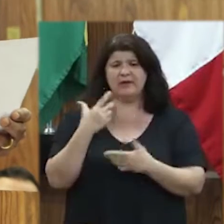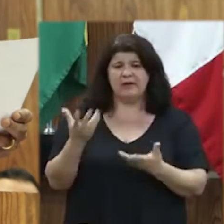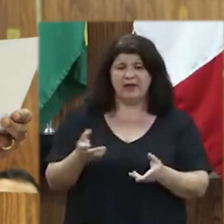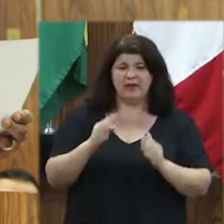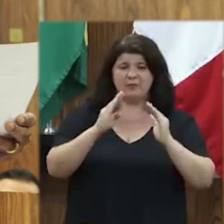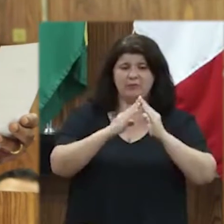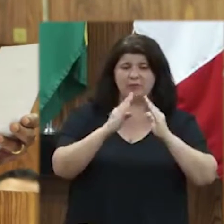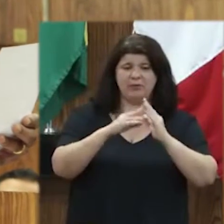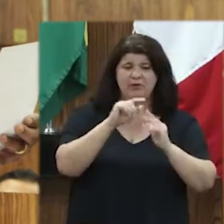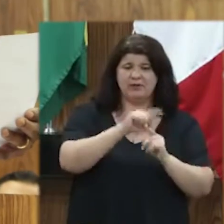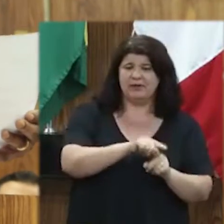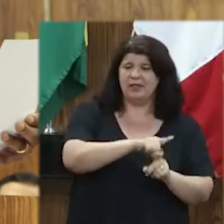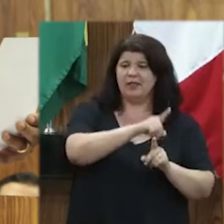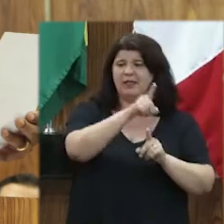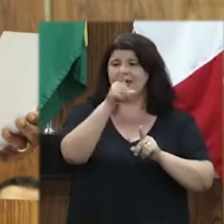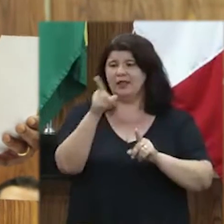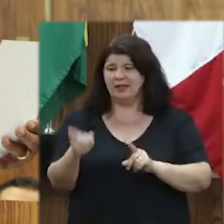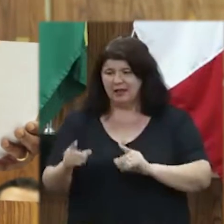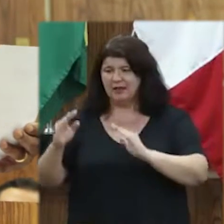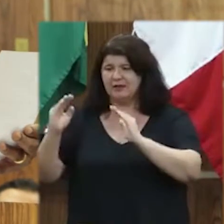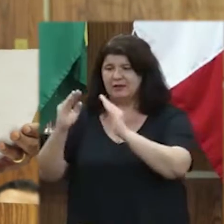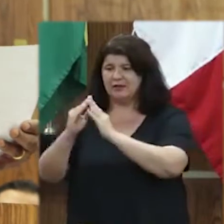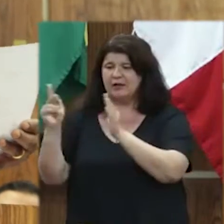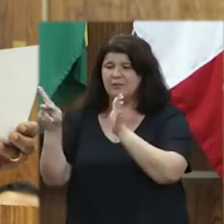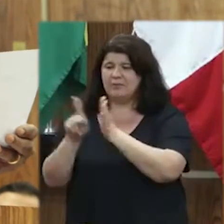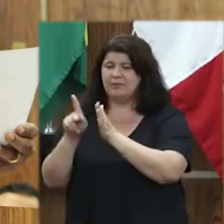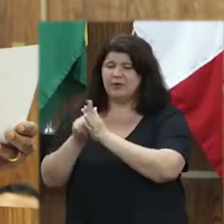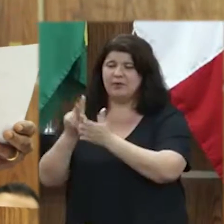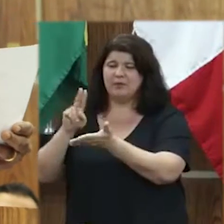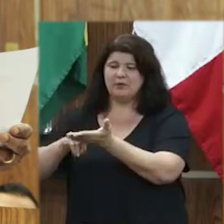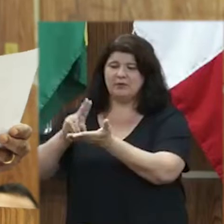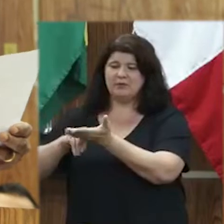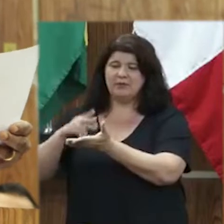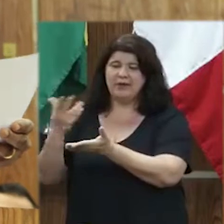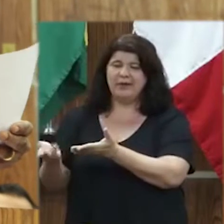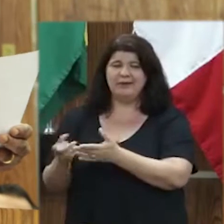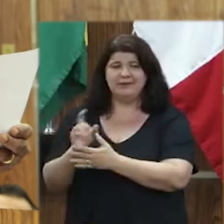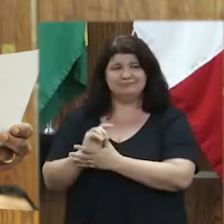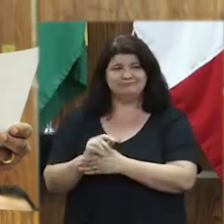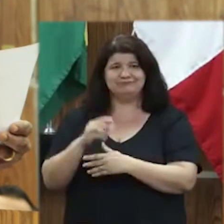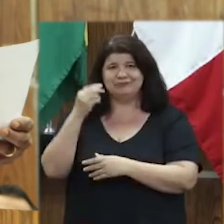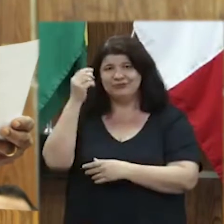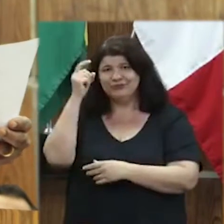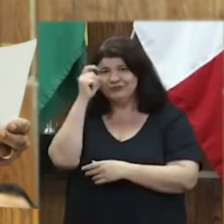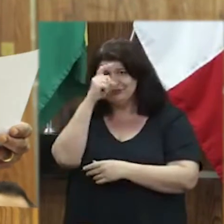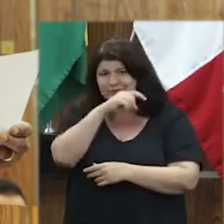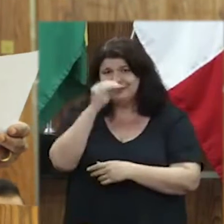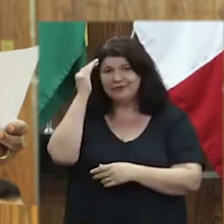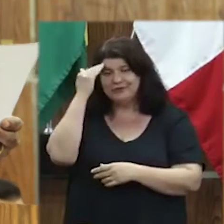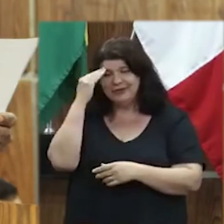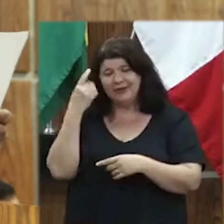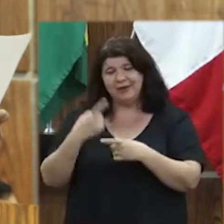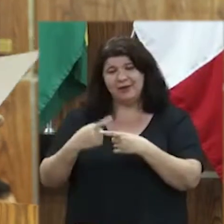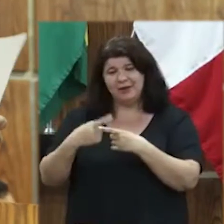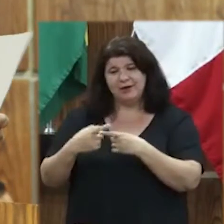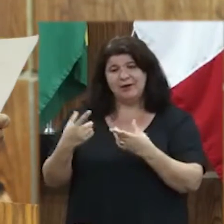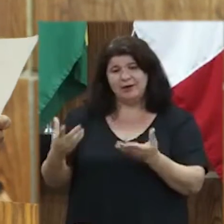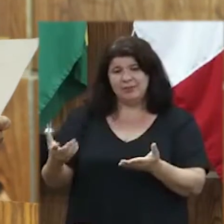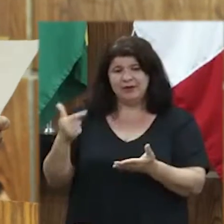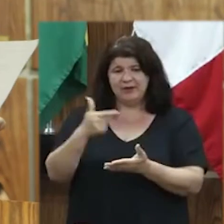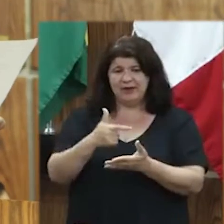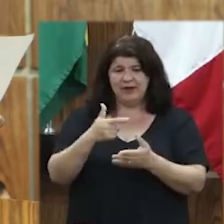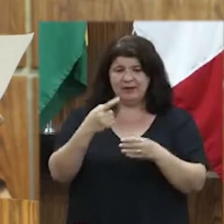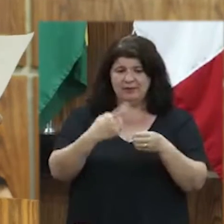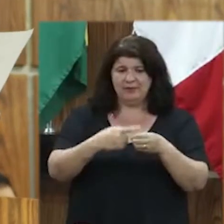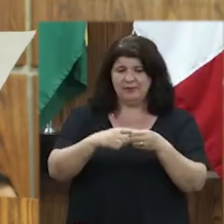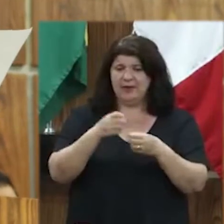mais próxima dos Correios para retirar suas encomendas, fato que é incompreensível por serem bairros regularizados. Diante do exposto,